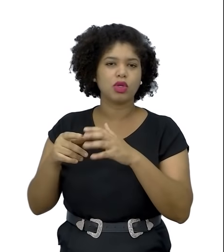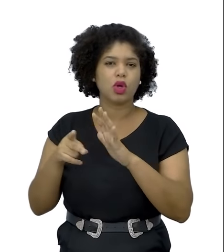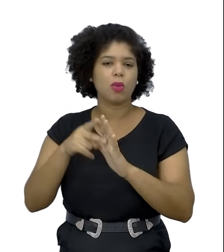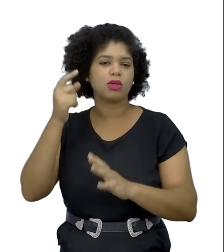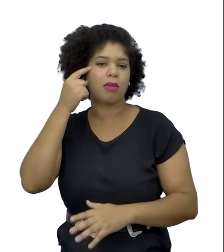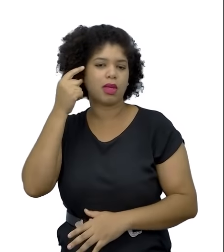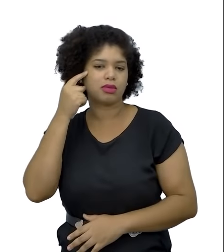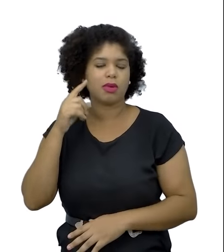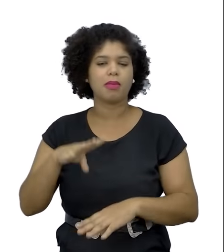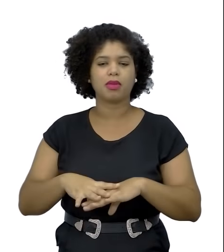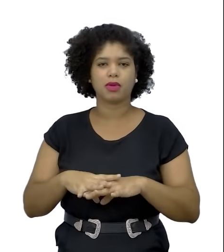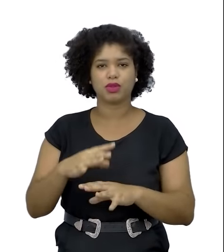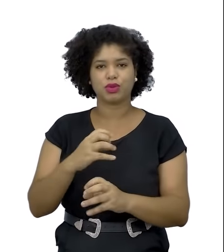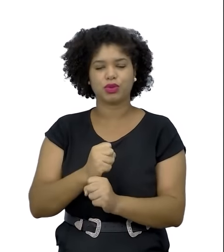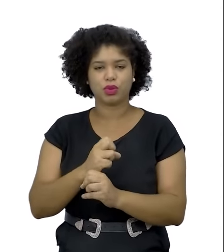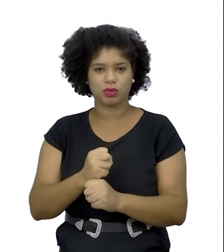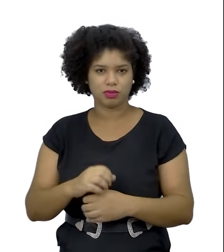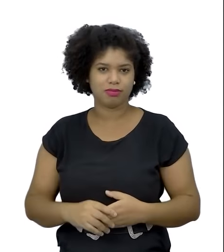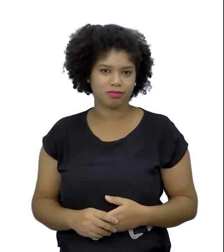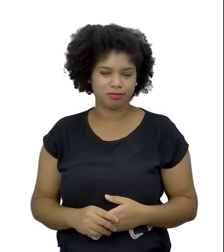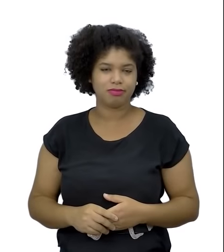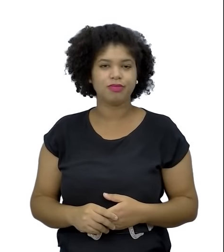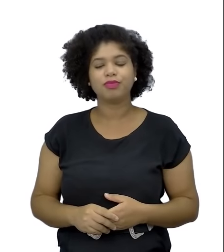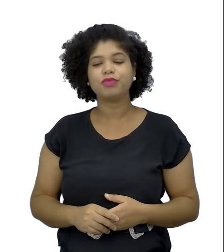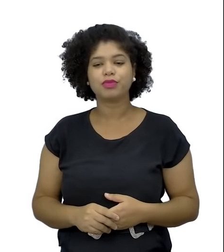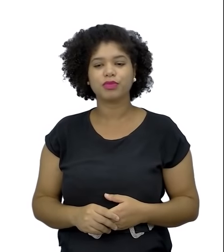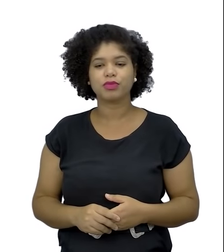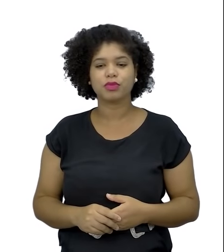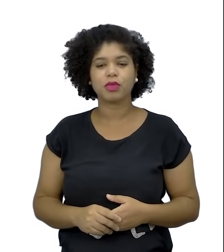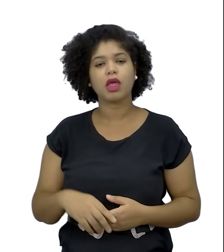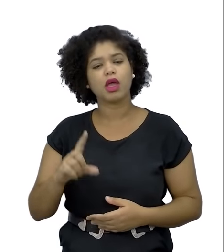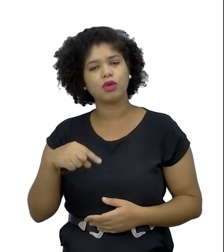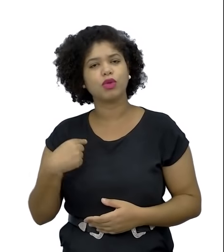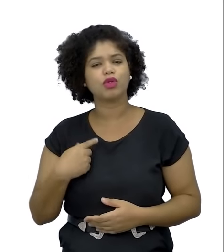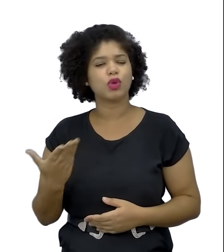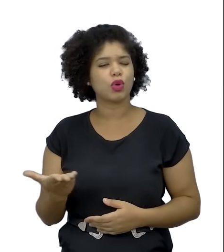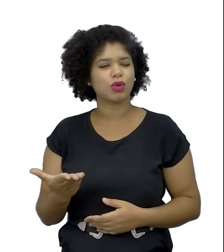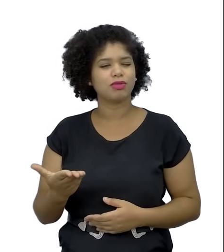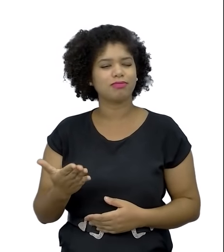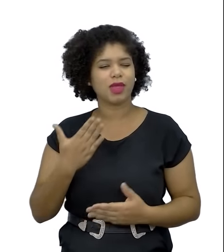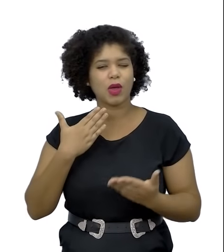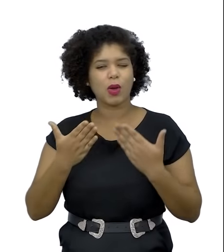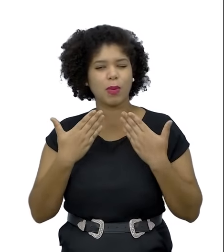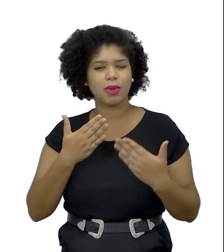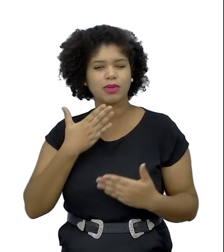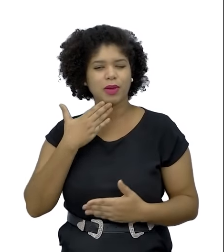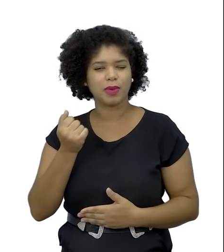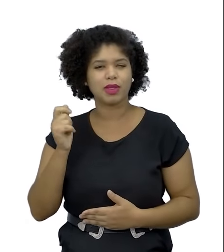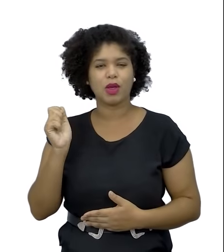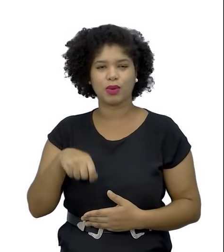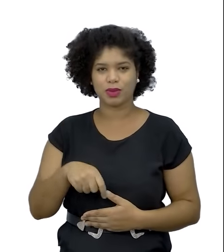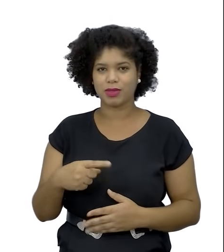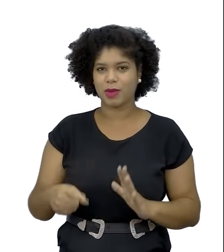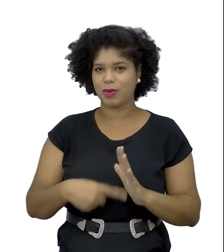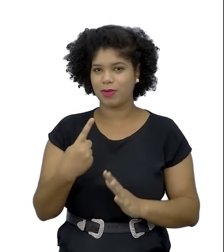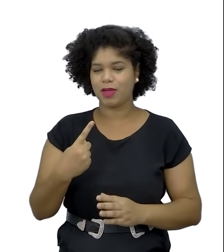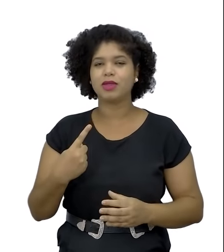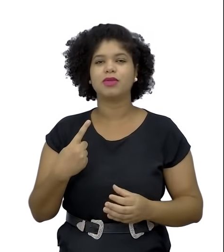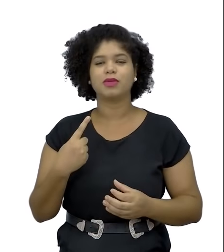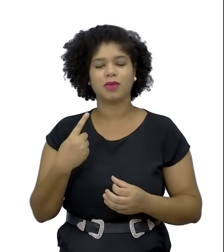pensamento aritmético. E a partir daí é o que a gente pretende discutir no primeiro